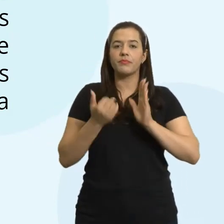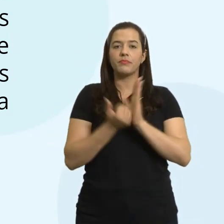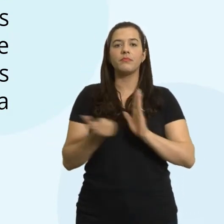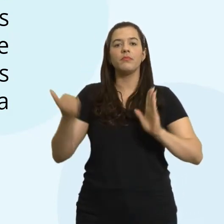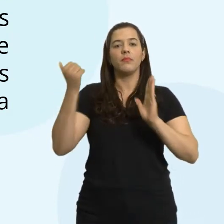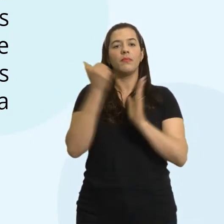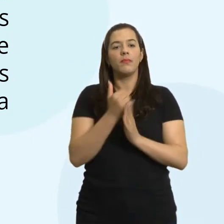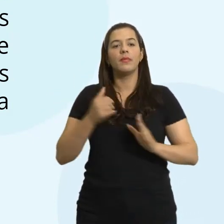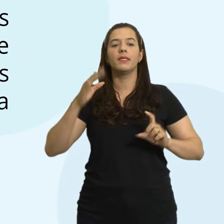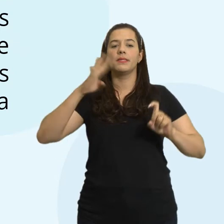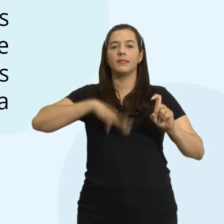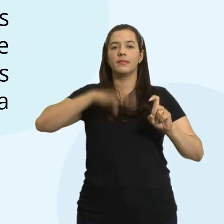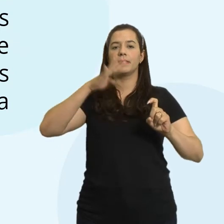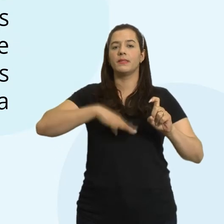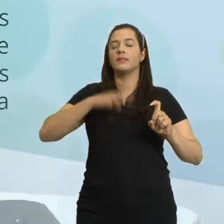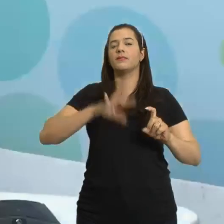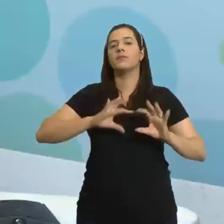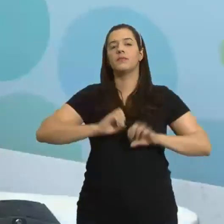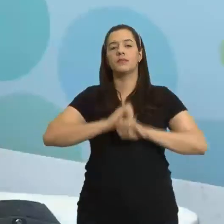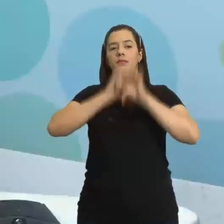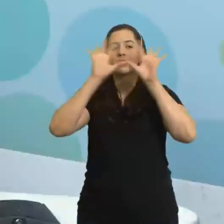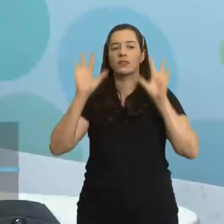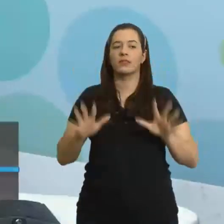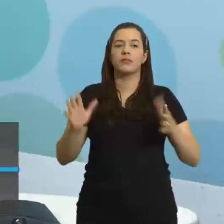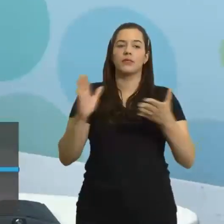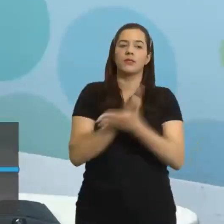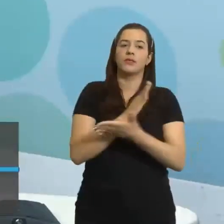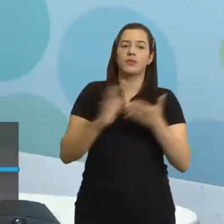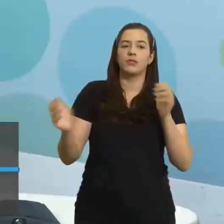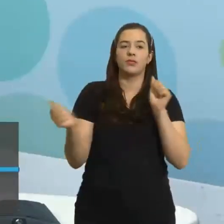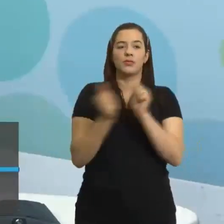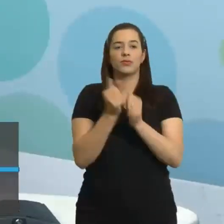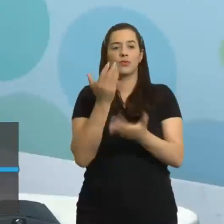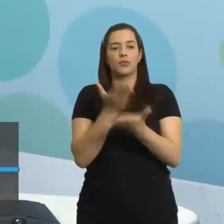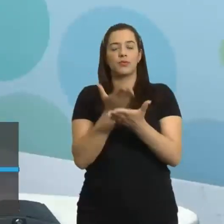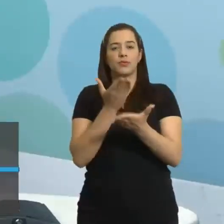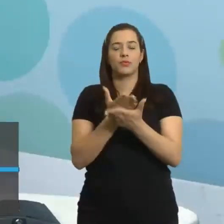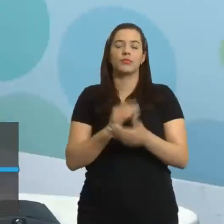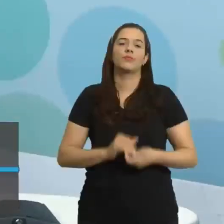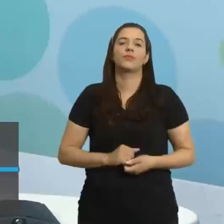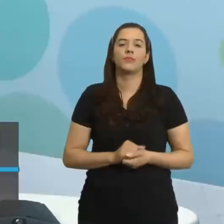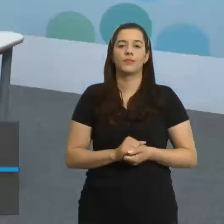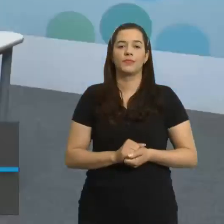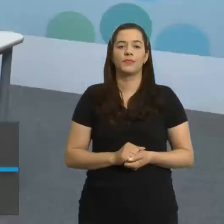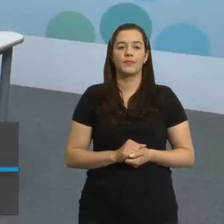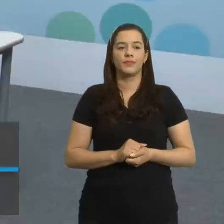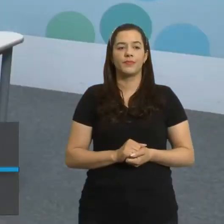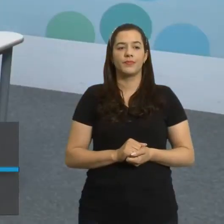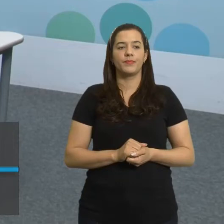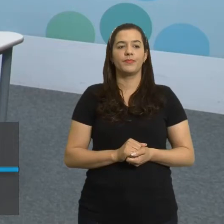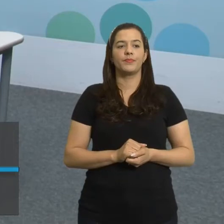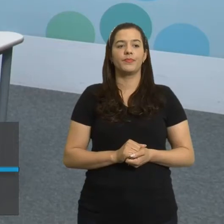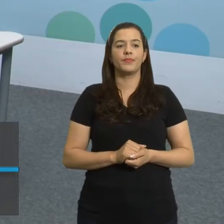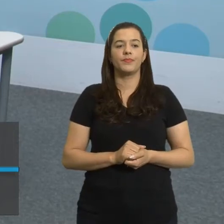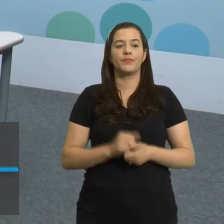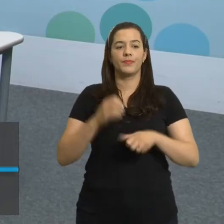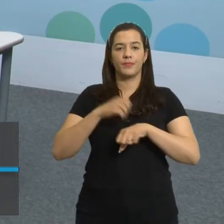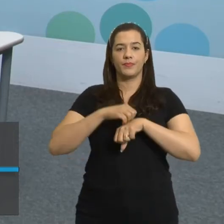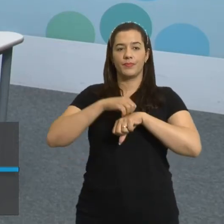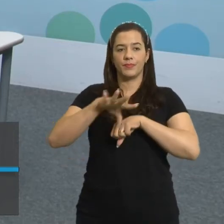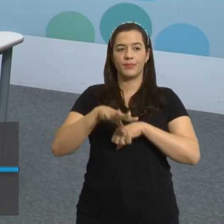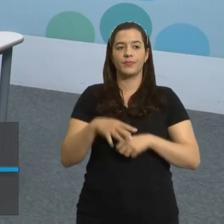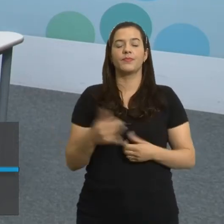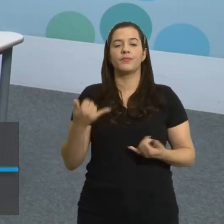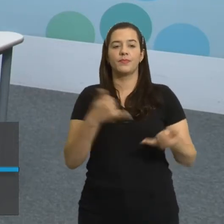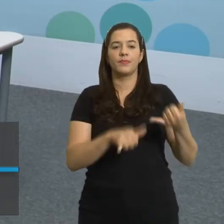quebrar esses mitos aí, né? Esclarecer esses mitos com os seus estudantes. Bom, vamos agora à sugestão de